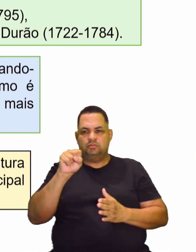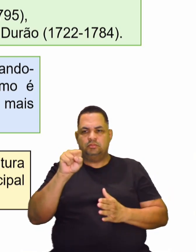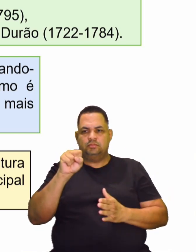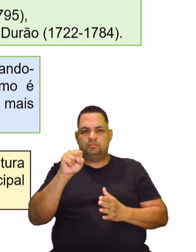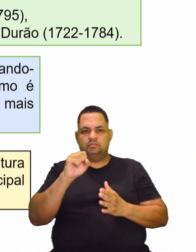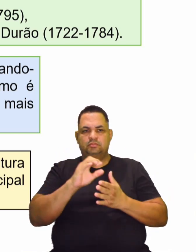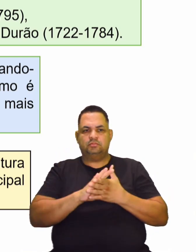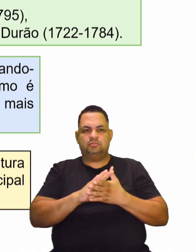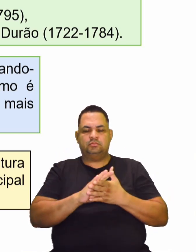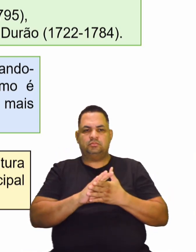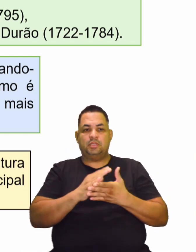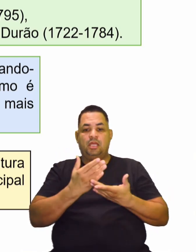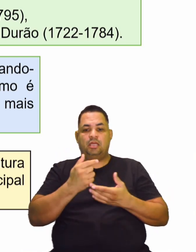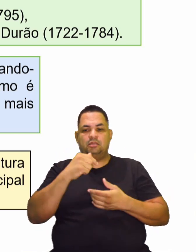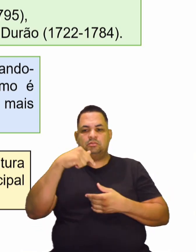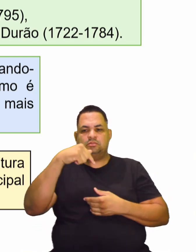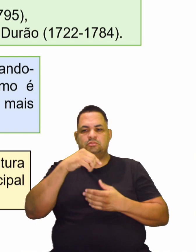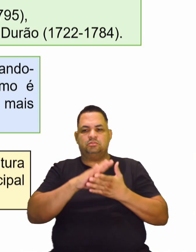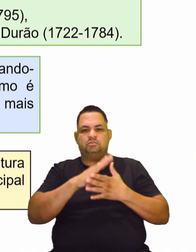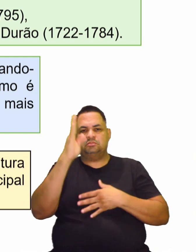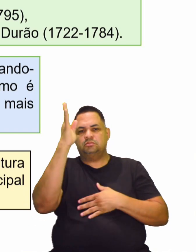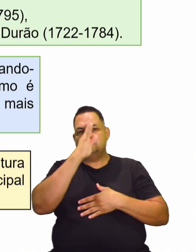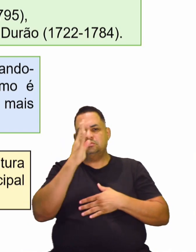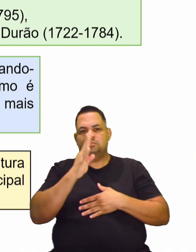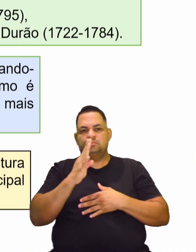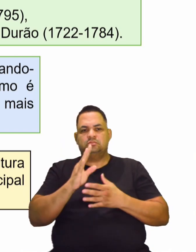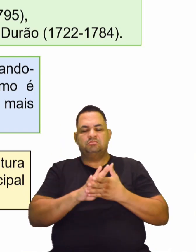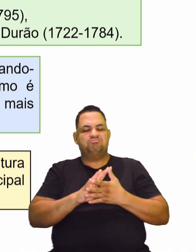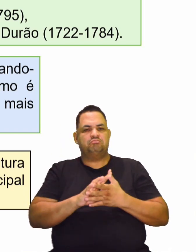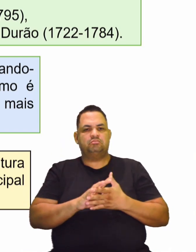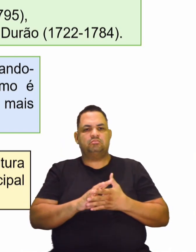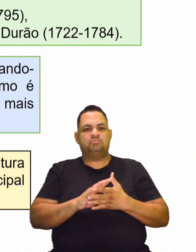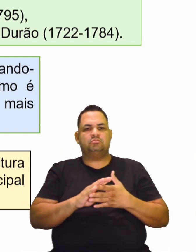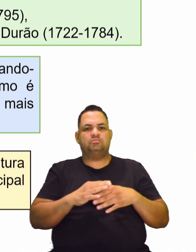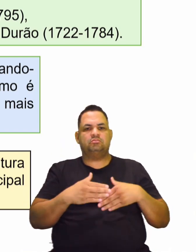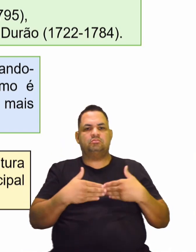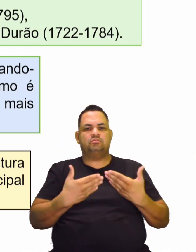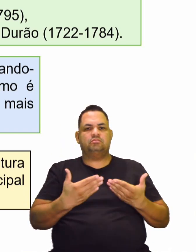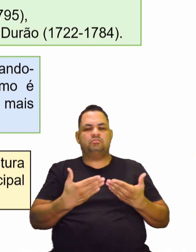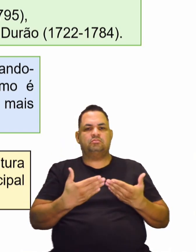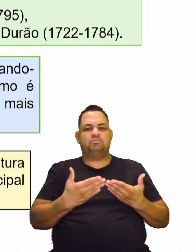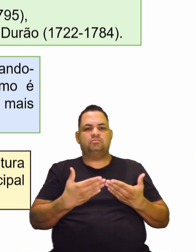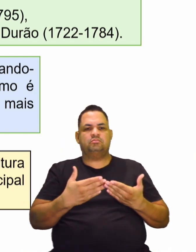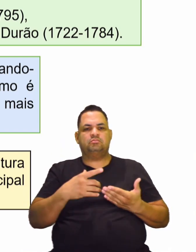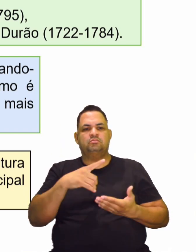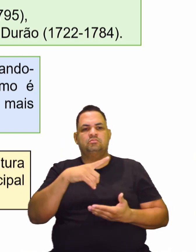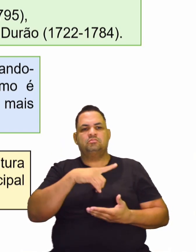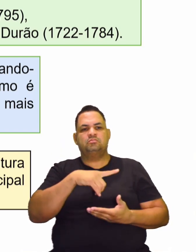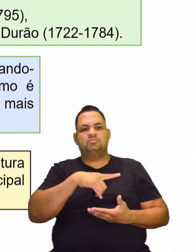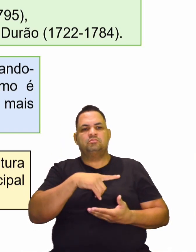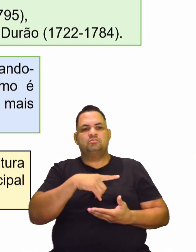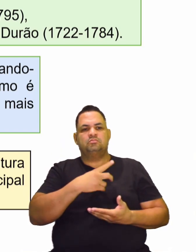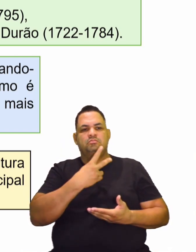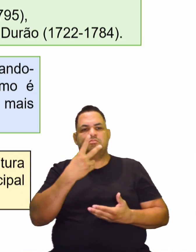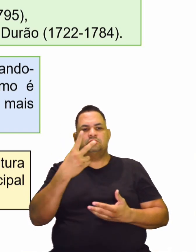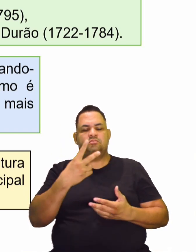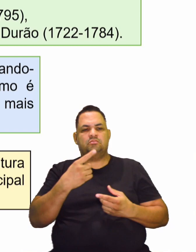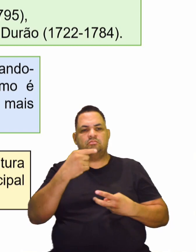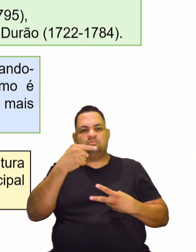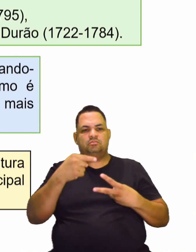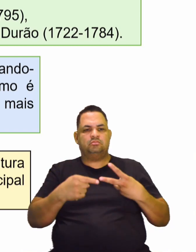as epopeias brasileiras, né? Então, não durou muito. Nós tivemos aqui, trouxe duas para vocês.